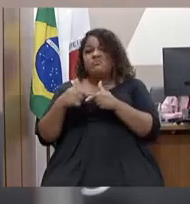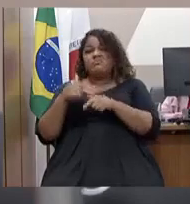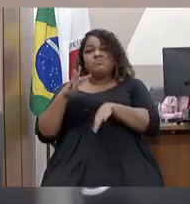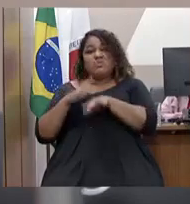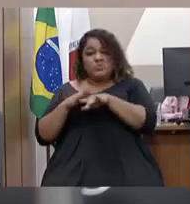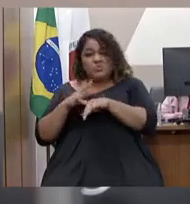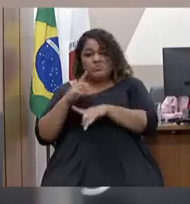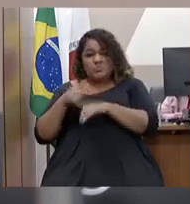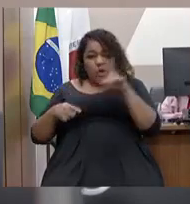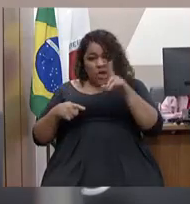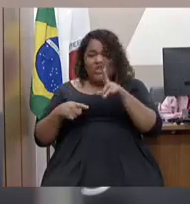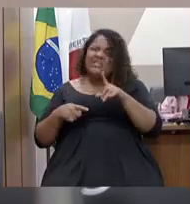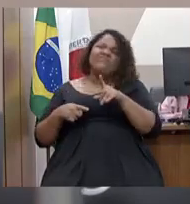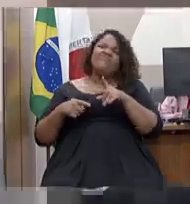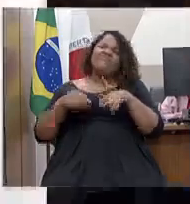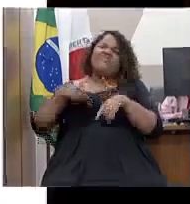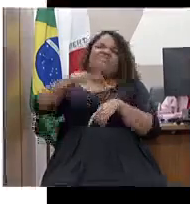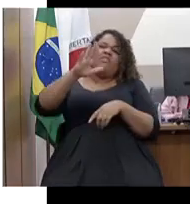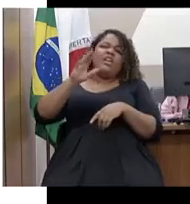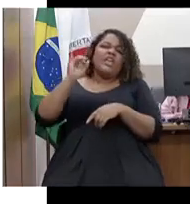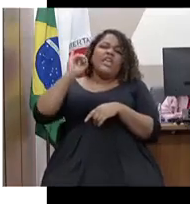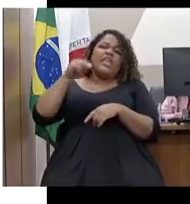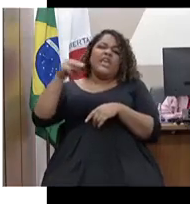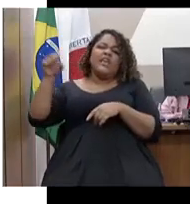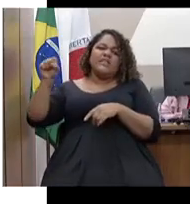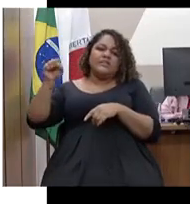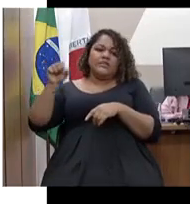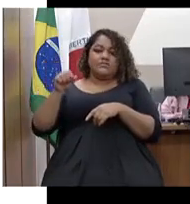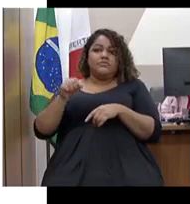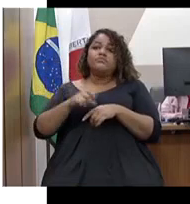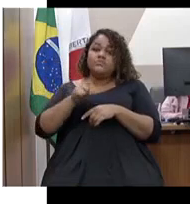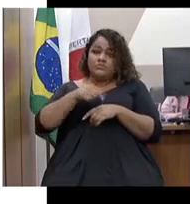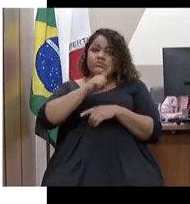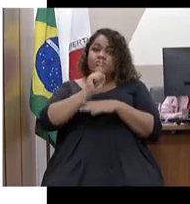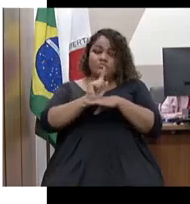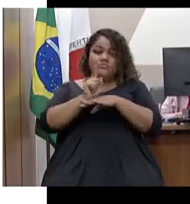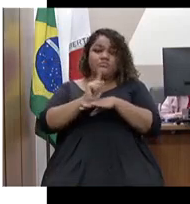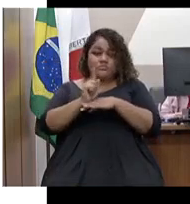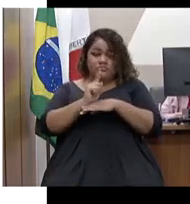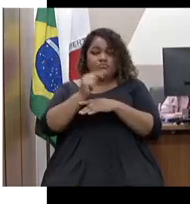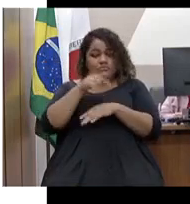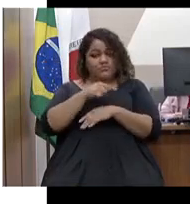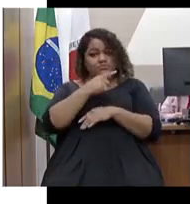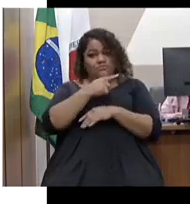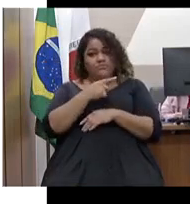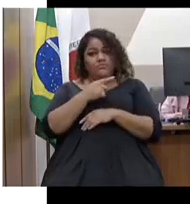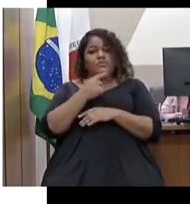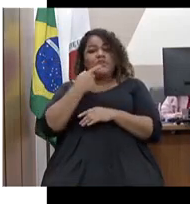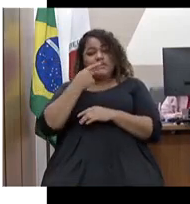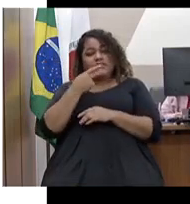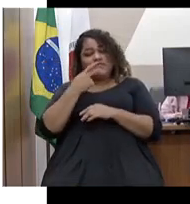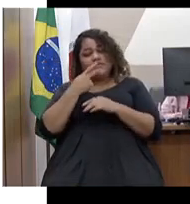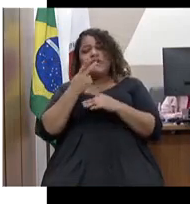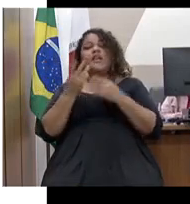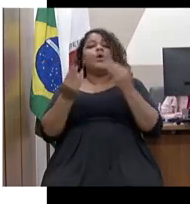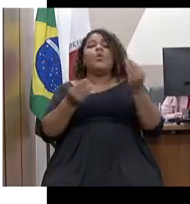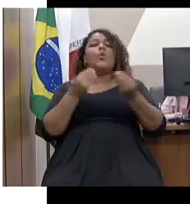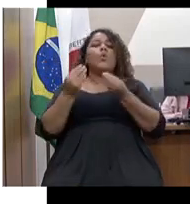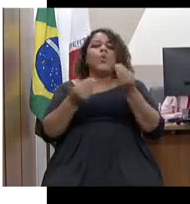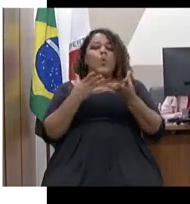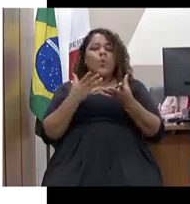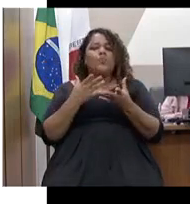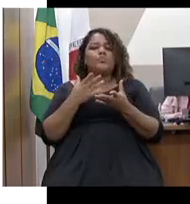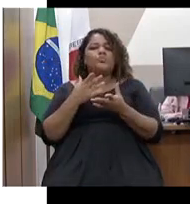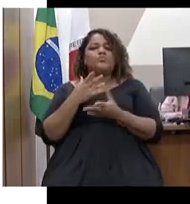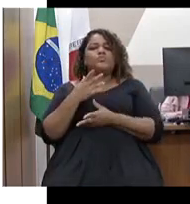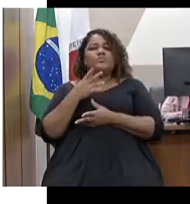Infelizmente era uma coisa que a forma de gerenciamento né E quando você discute acidentes horríveis como